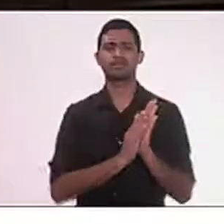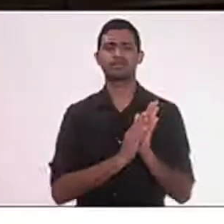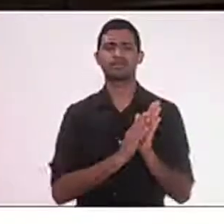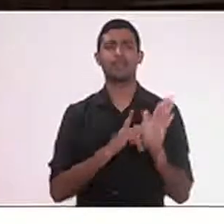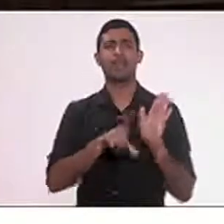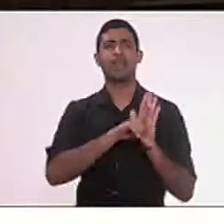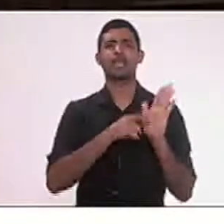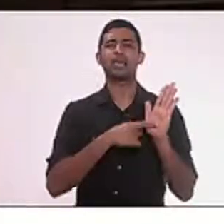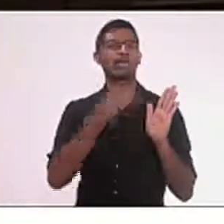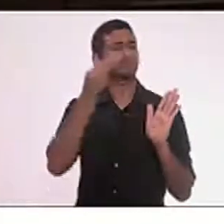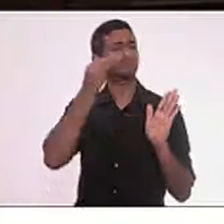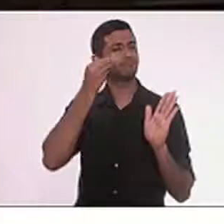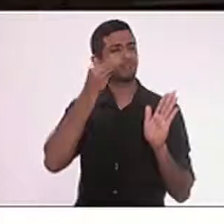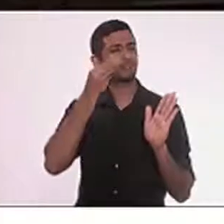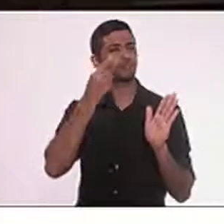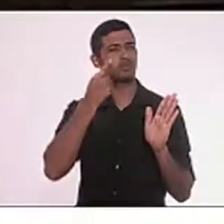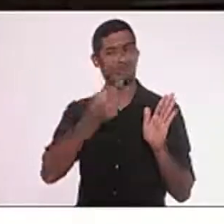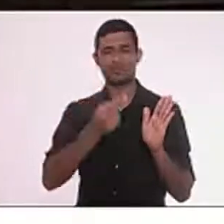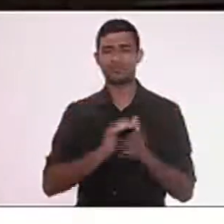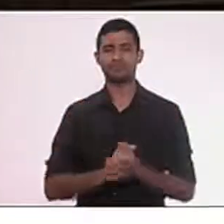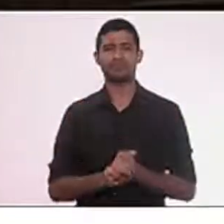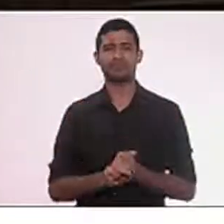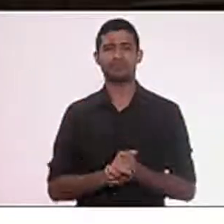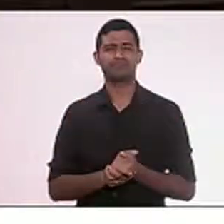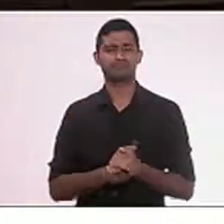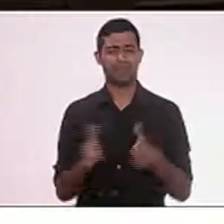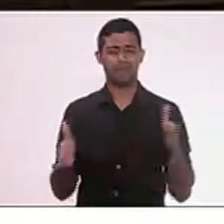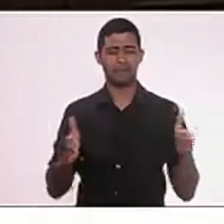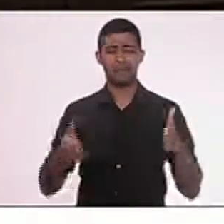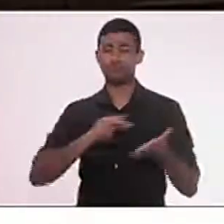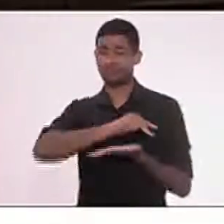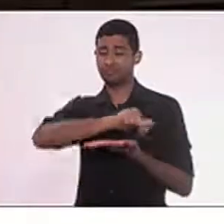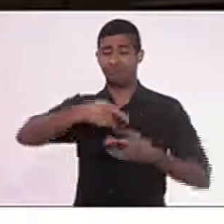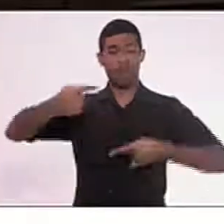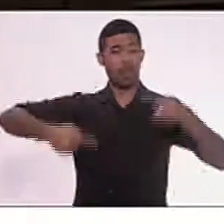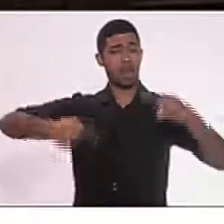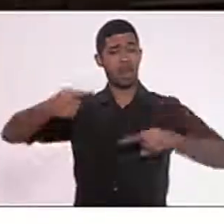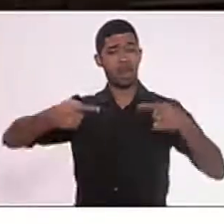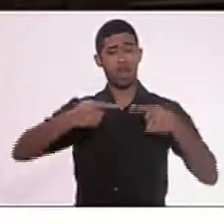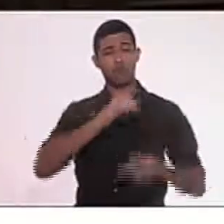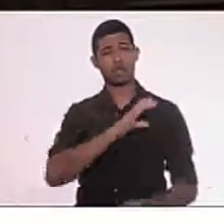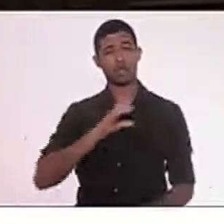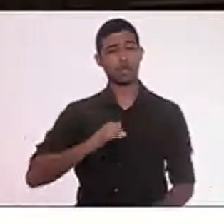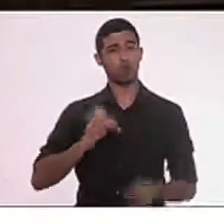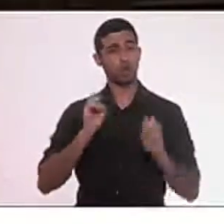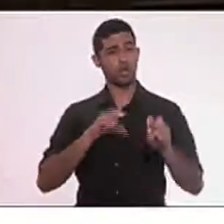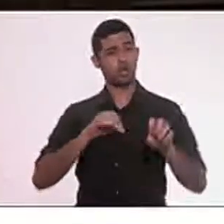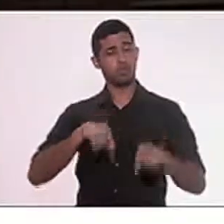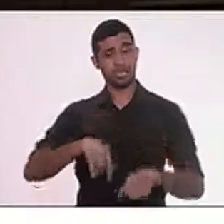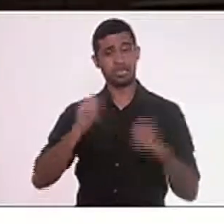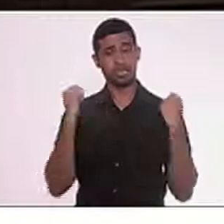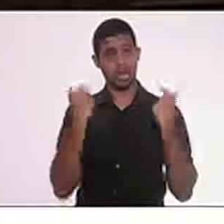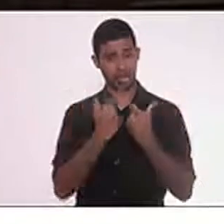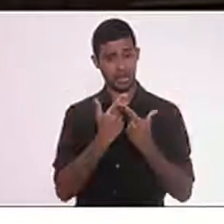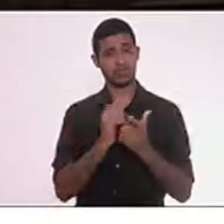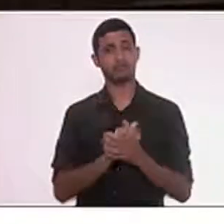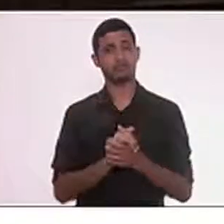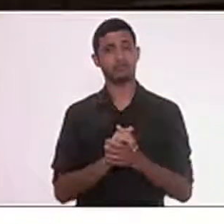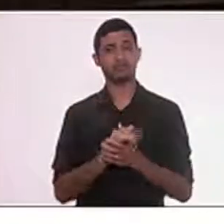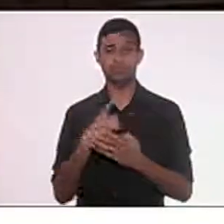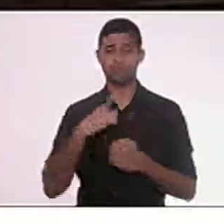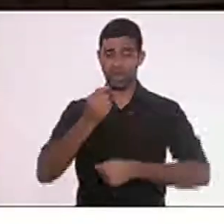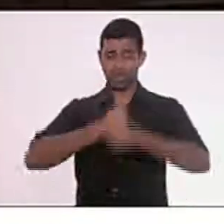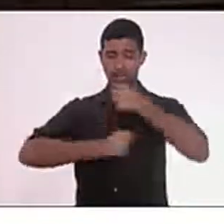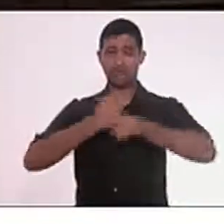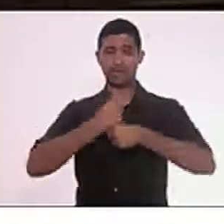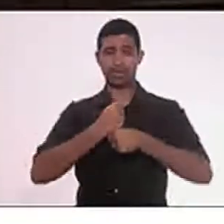tentou evitar, depois de um vasto período de debate da Comissão de Educação da Assembleia Legislativa na legislatura passada,